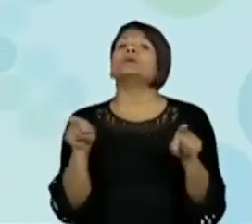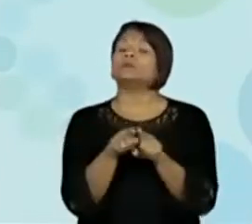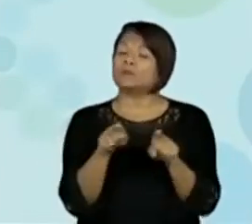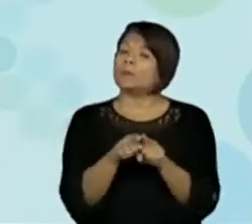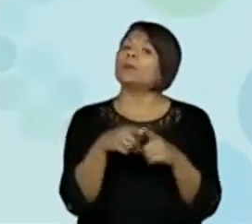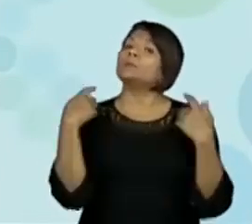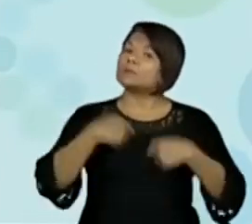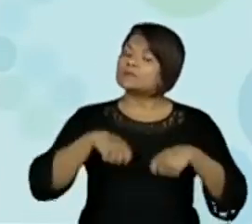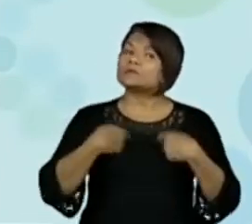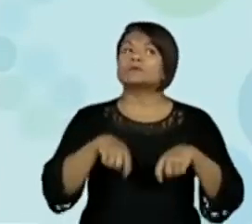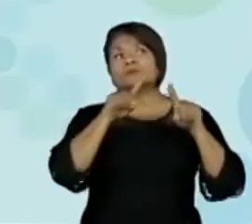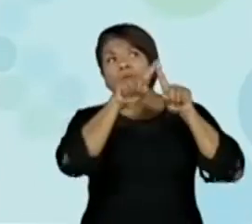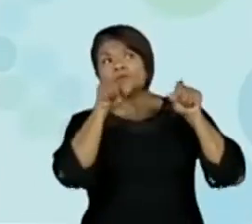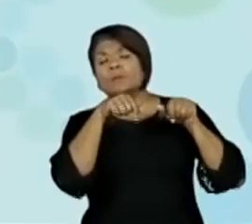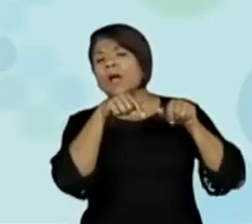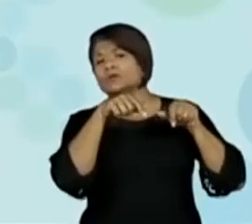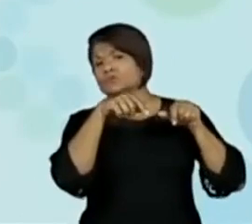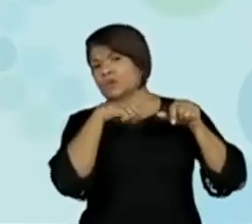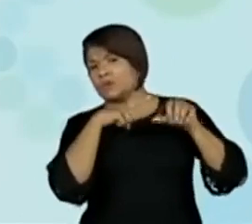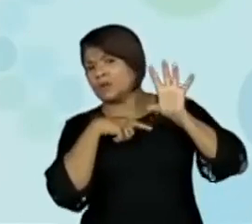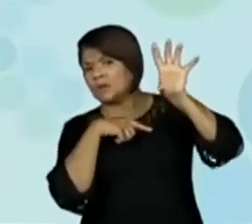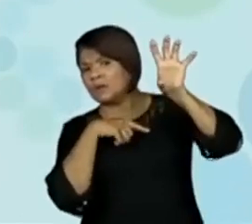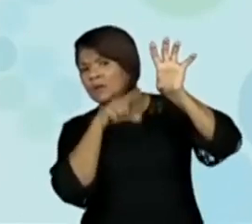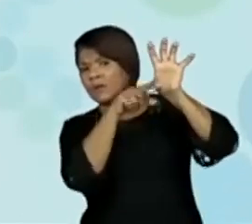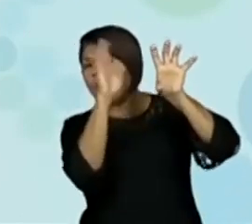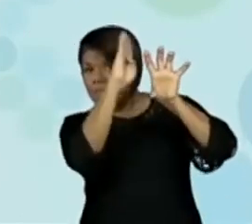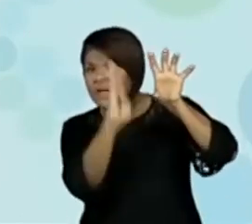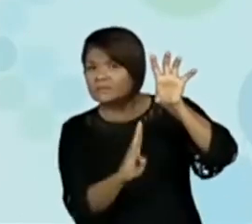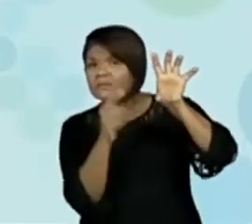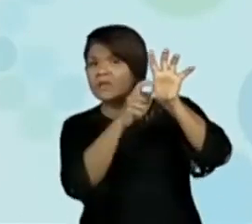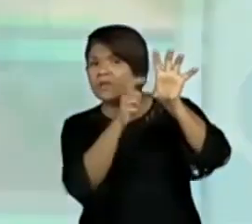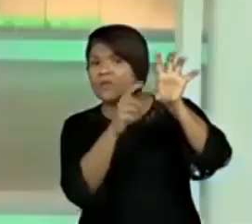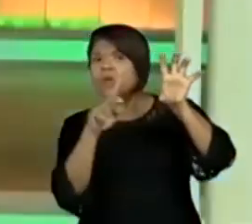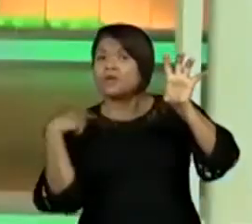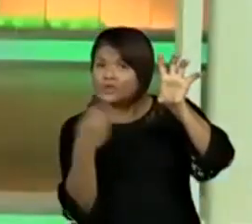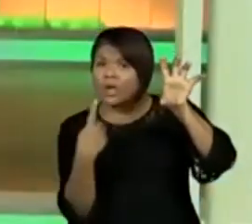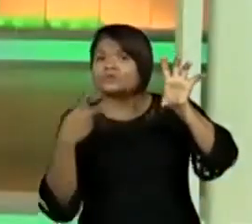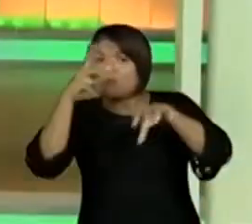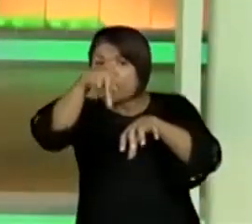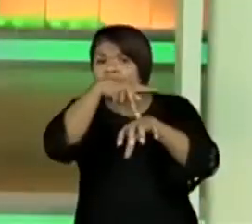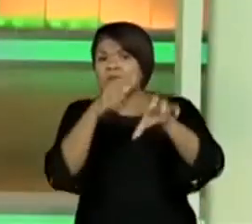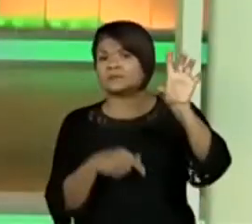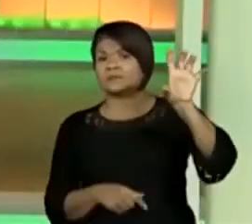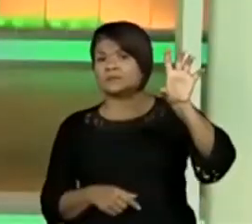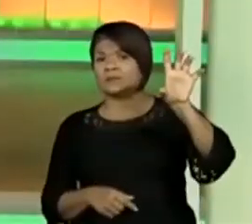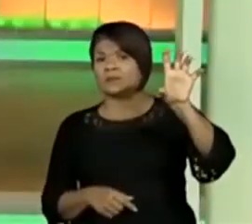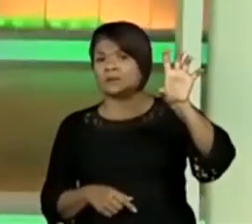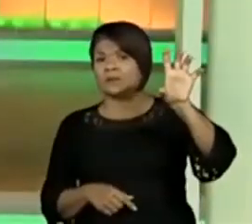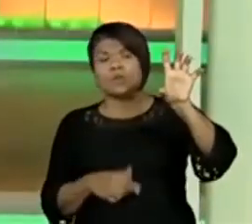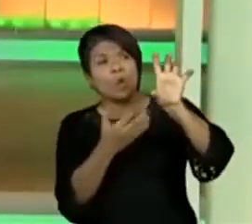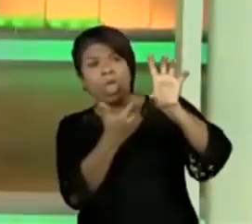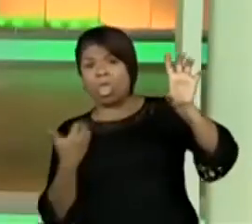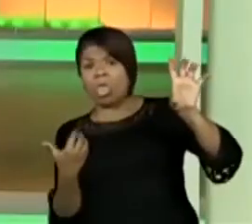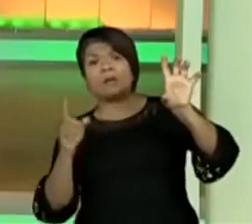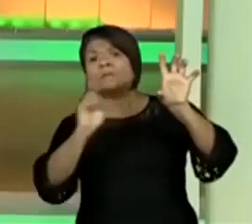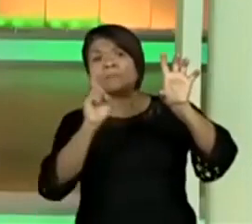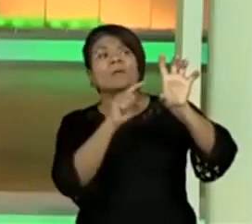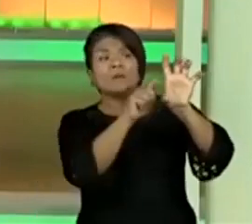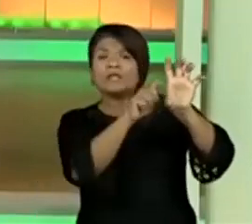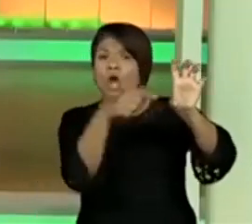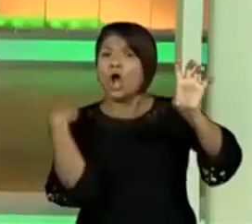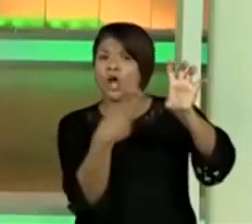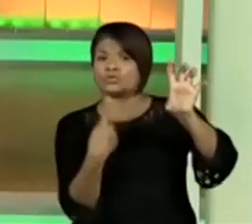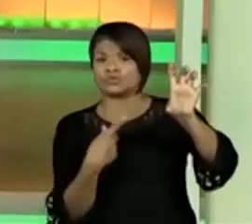espaço do nosso país. Que precisa o quê? Que há todo um objetivo de proteger essa natureza, esse meio ambiente, para que a gente tenha esse verde, que é